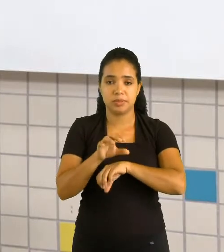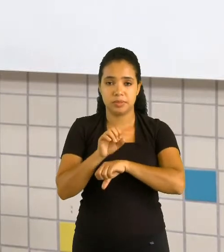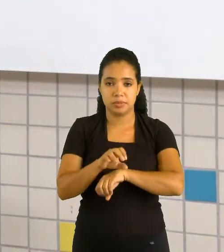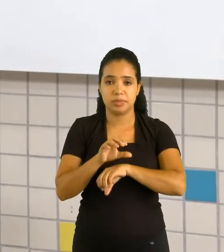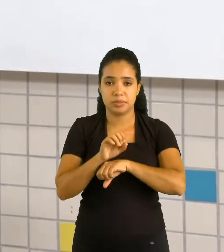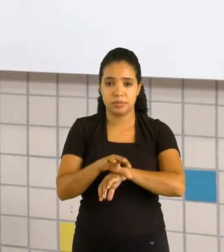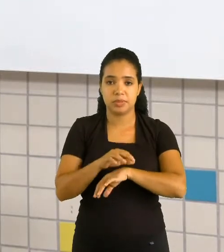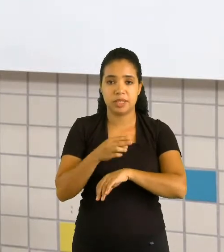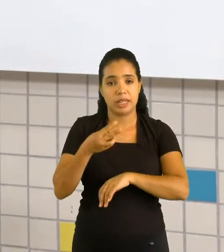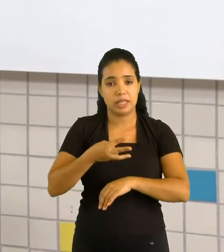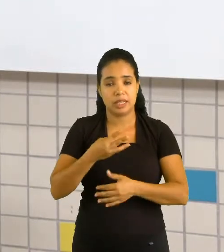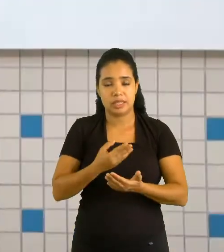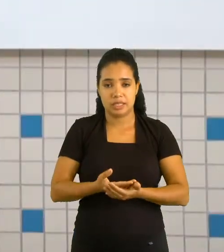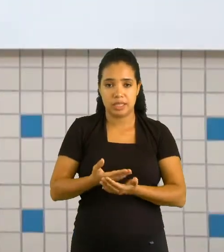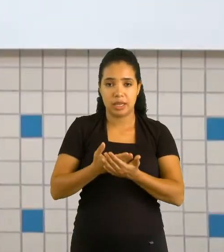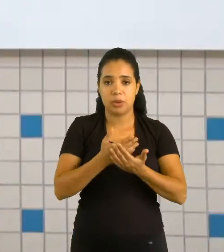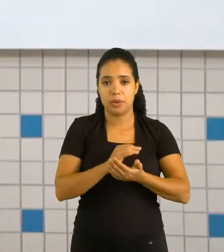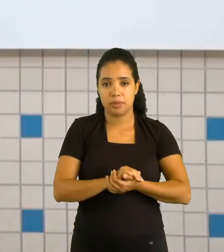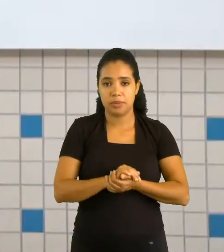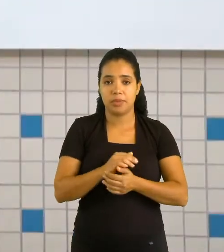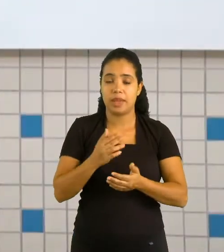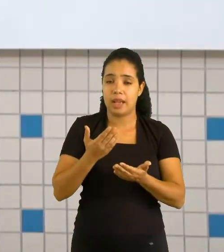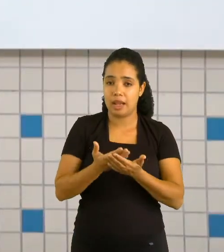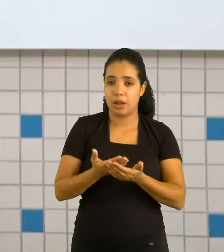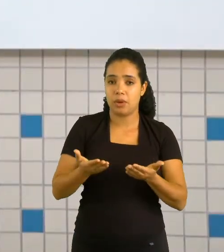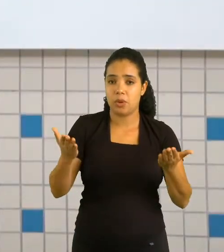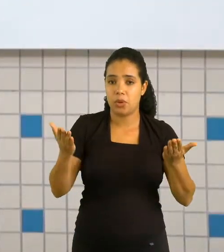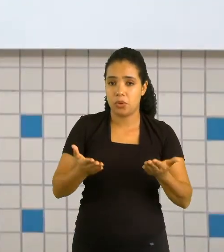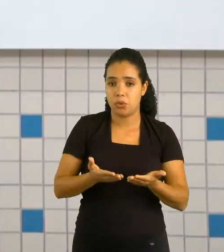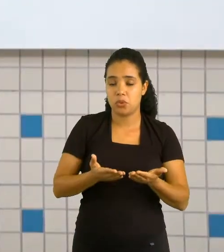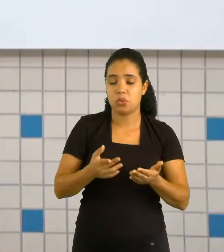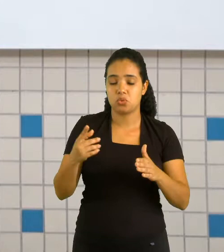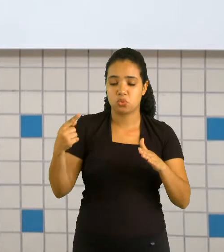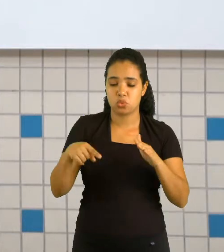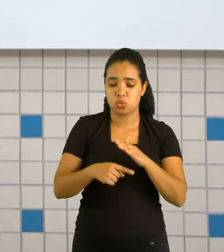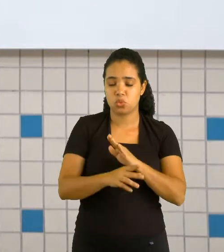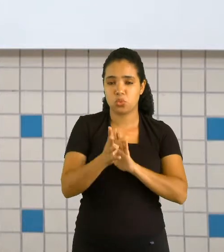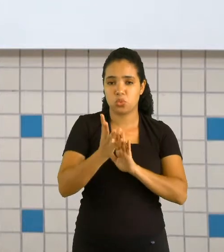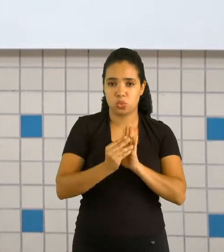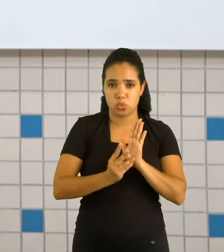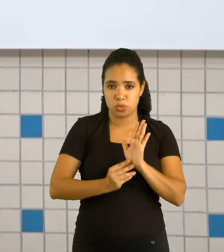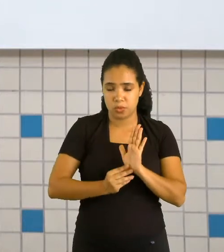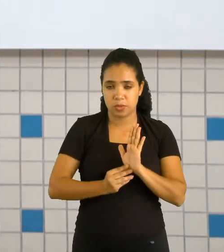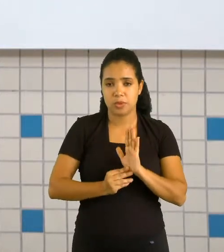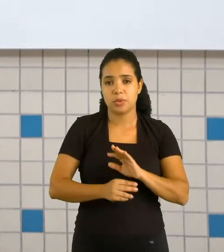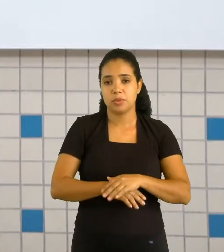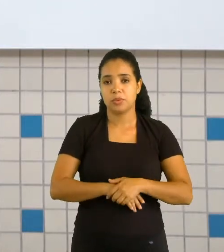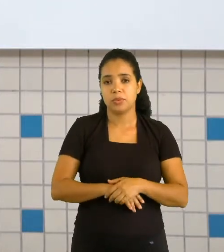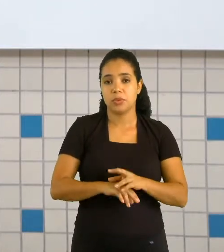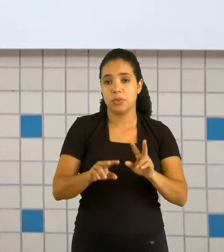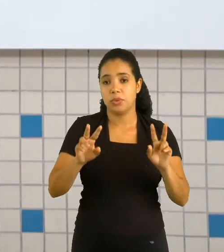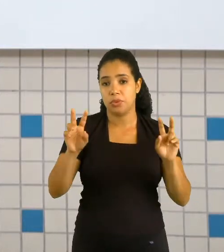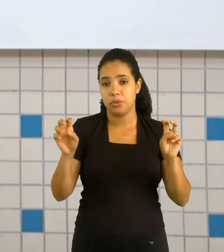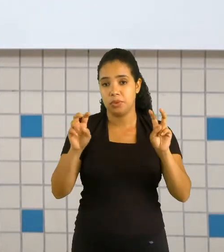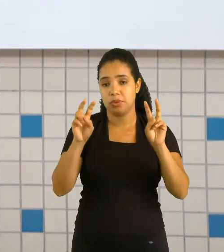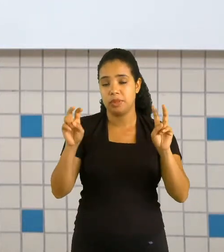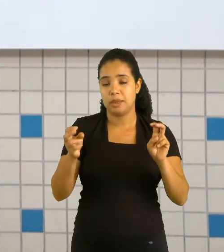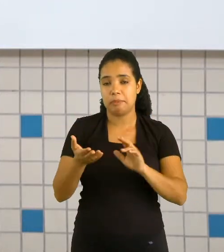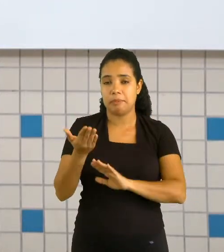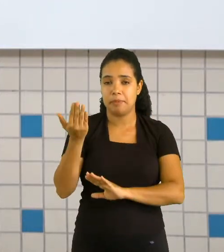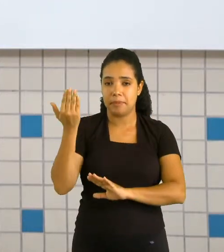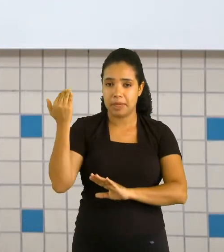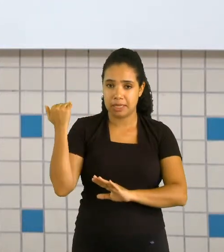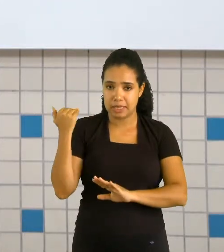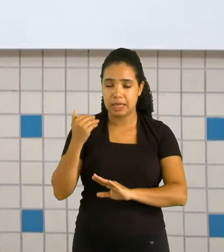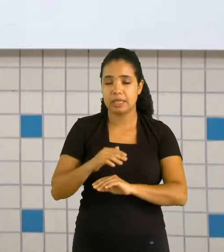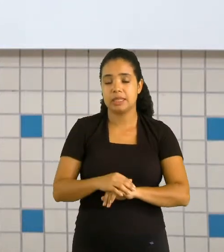já na terceira aula. Na aula de hoje nós vamos nos aprofundar um pouco mais sobre temas que nós estudamos nas